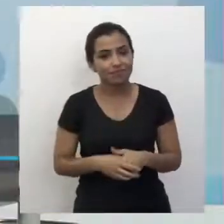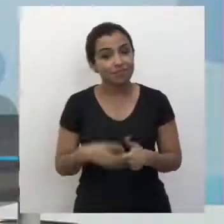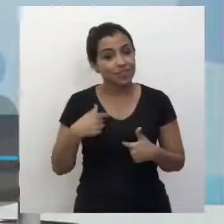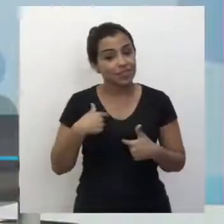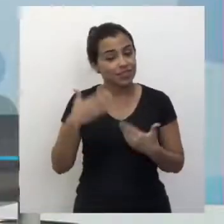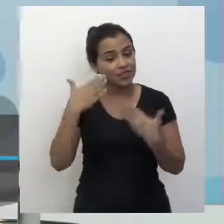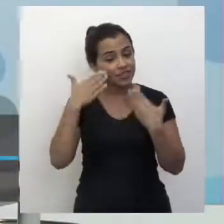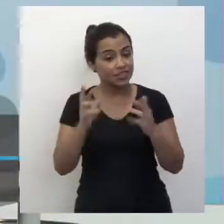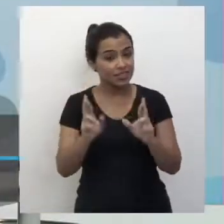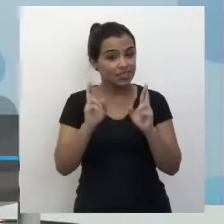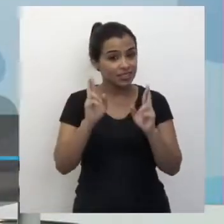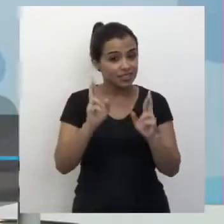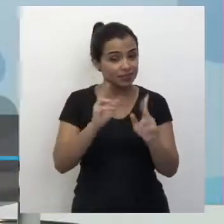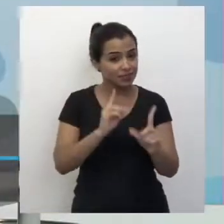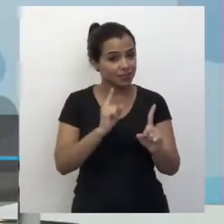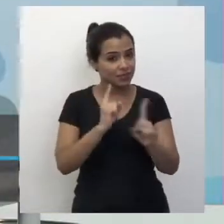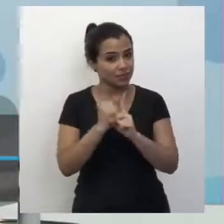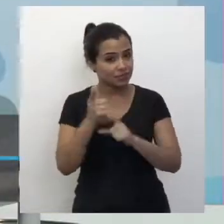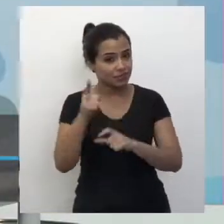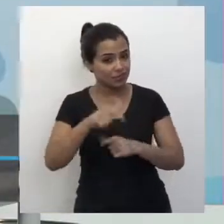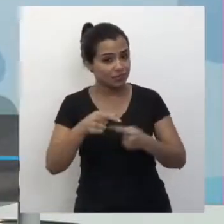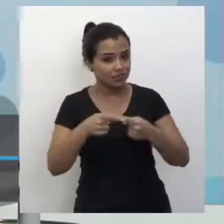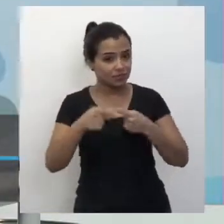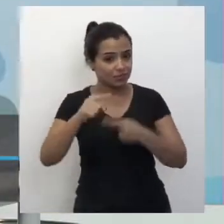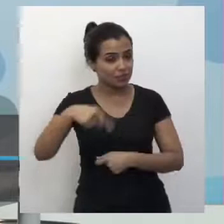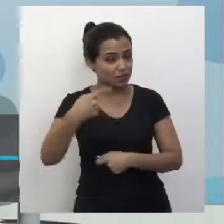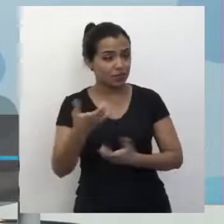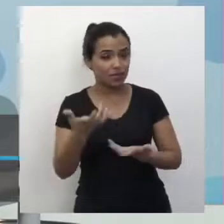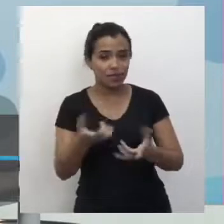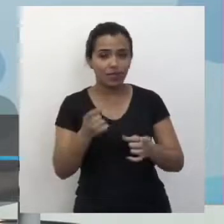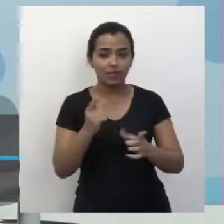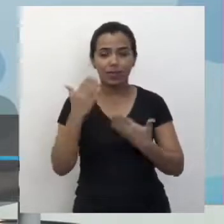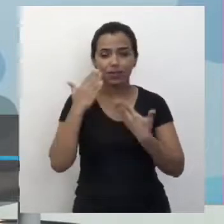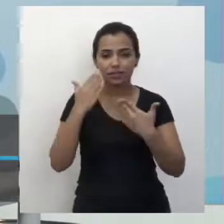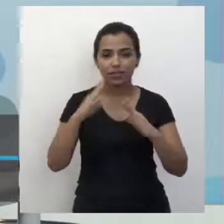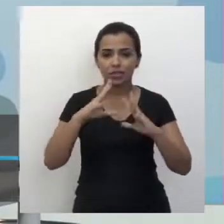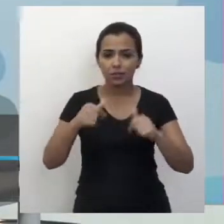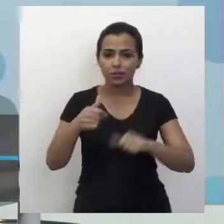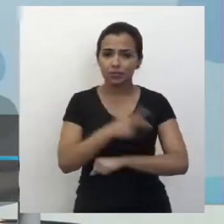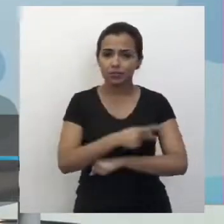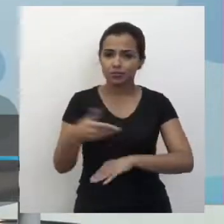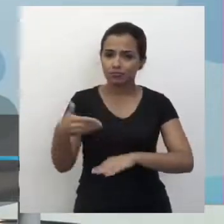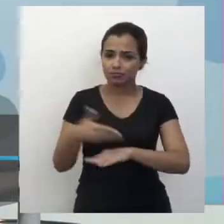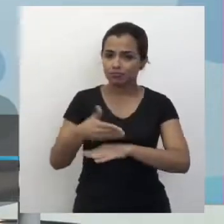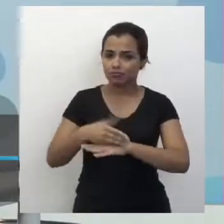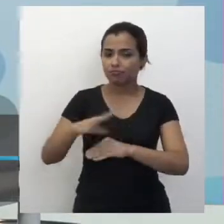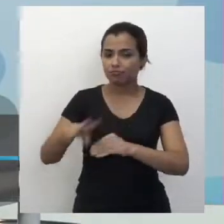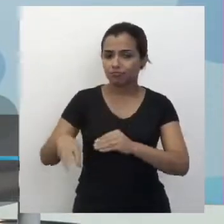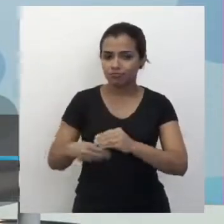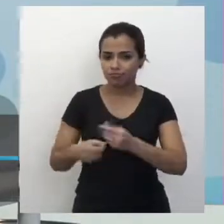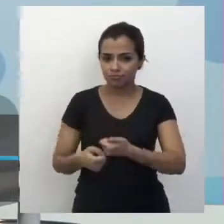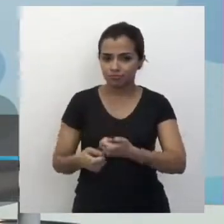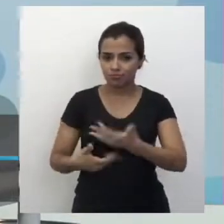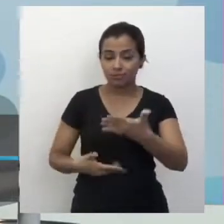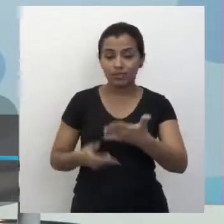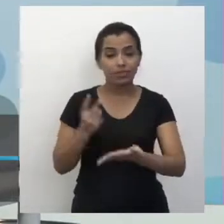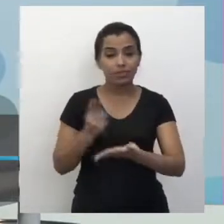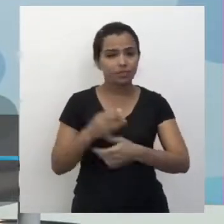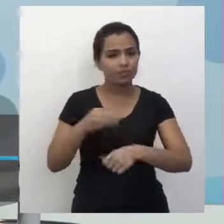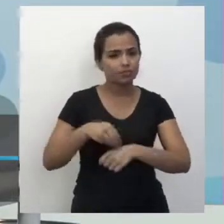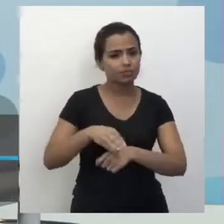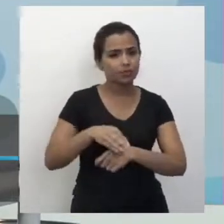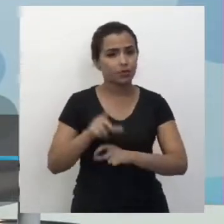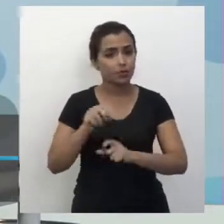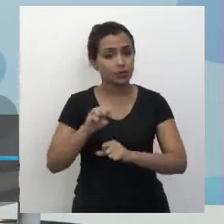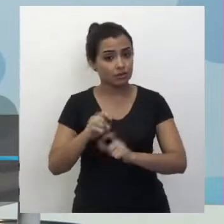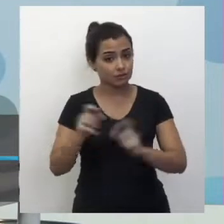que em breve nós estejamos juntos na próxima semana. Quero agradecer a todos os professores pela interação, pelas contribuições. Sempre aconselho, gente, se possível,